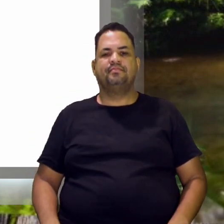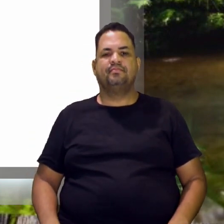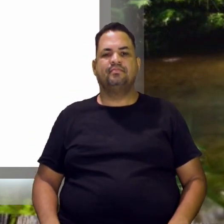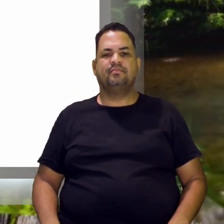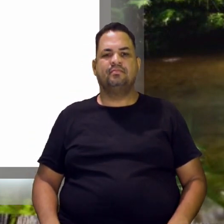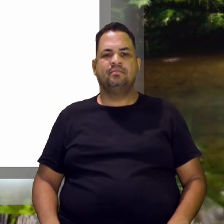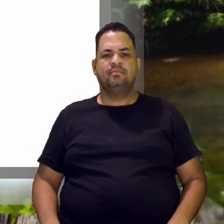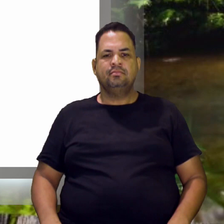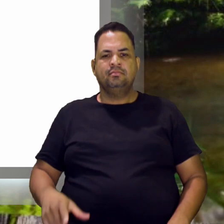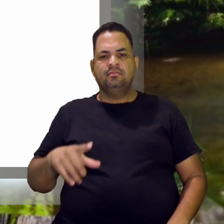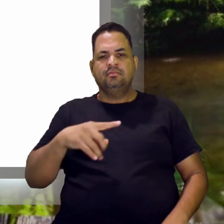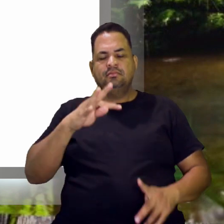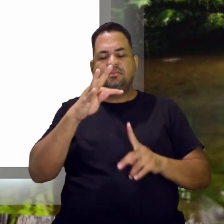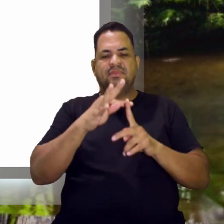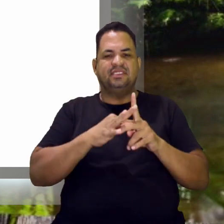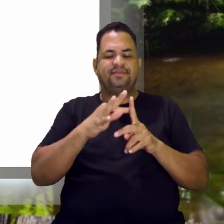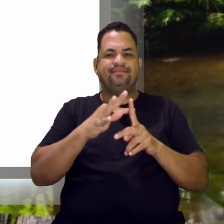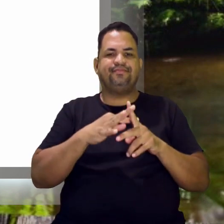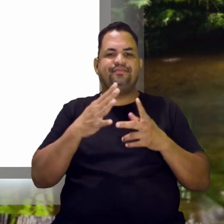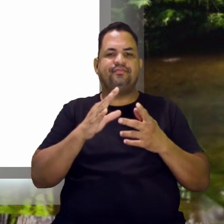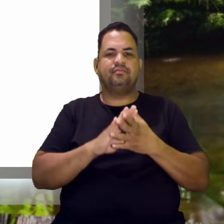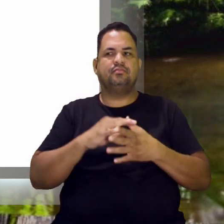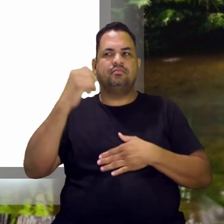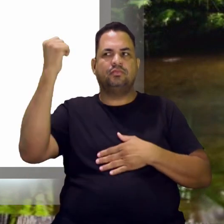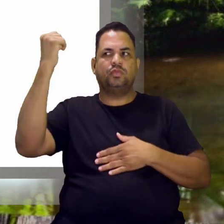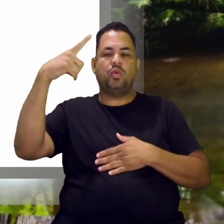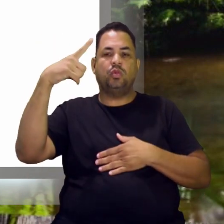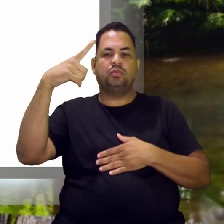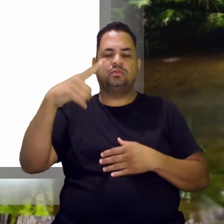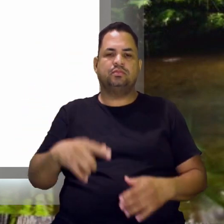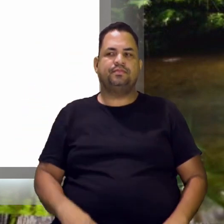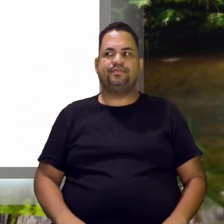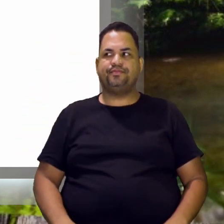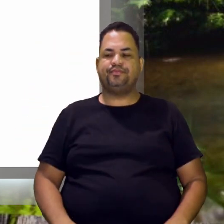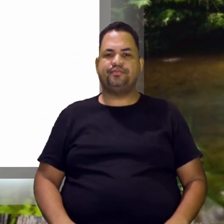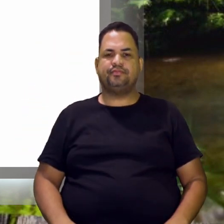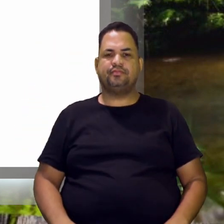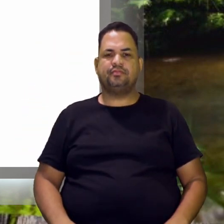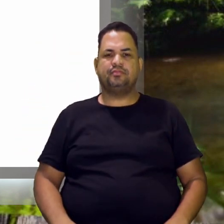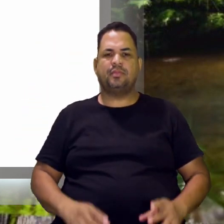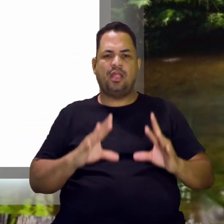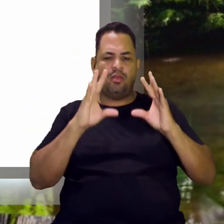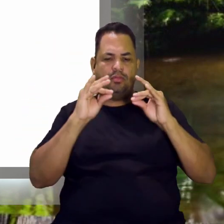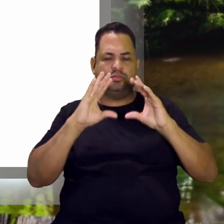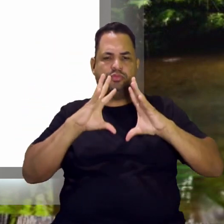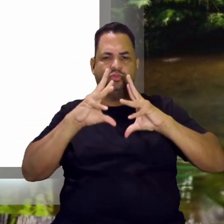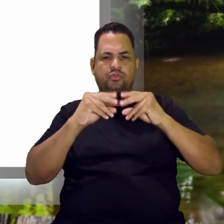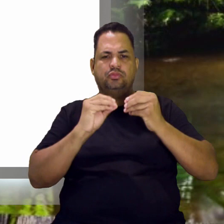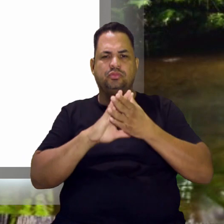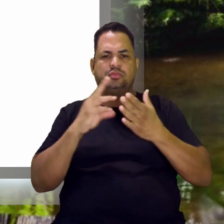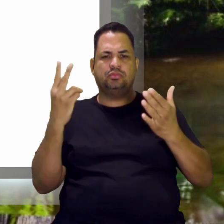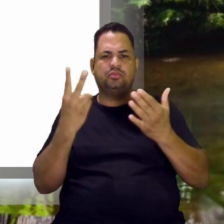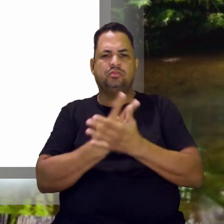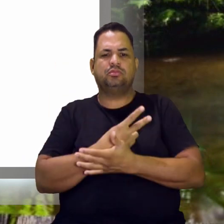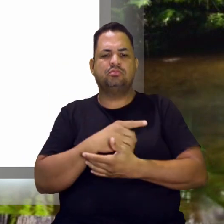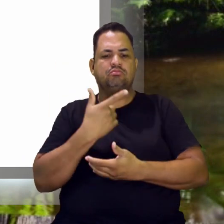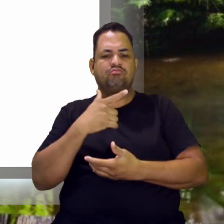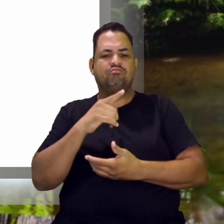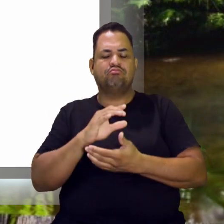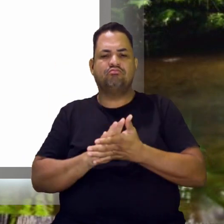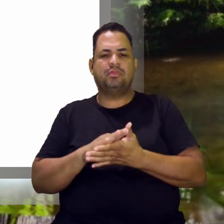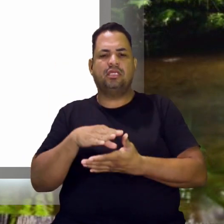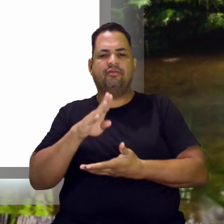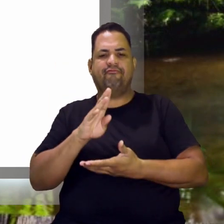vivo. Temperatura, a luminosidade, né? Umidade, são todos fatores abióticos que não